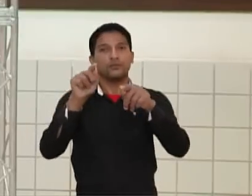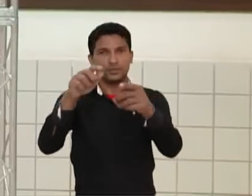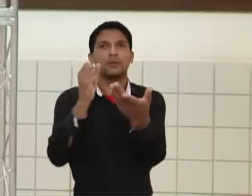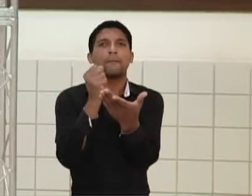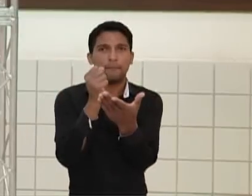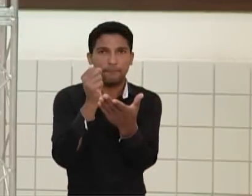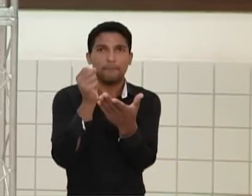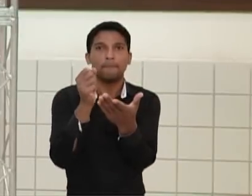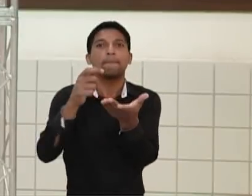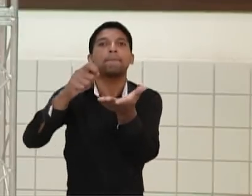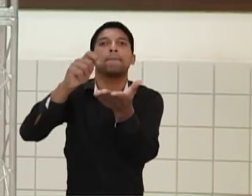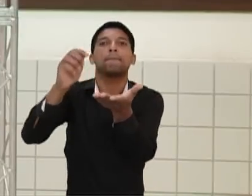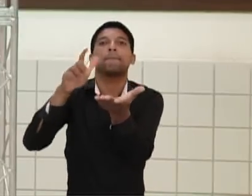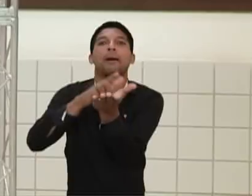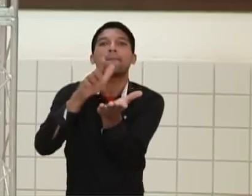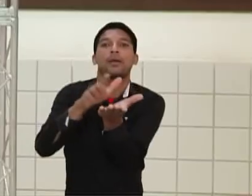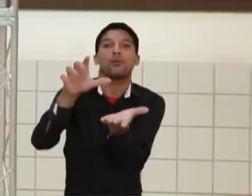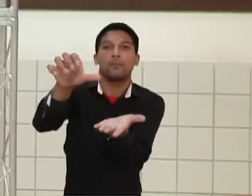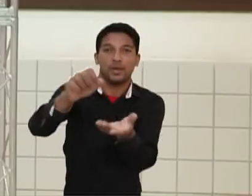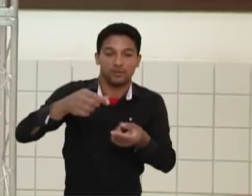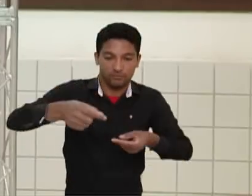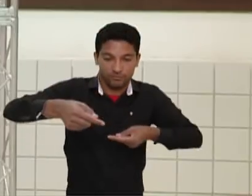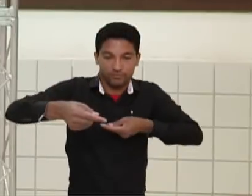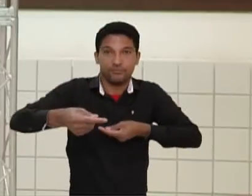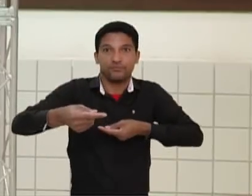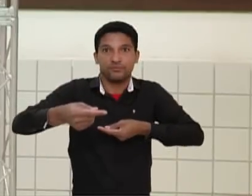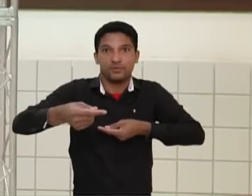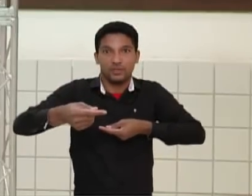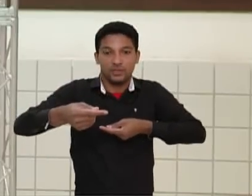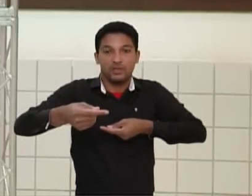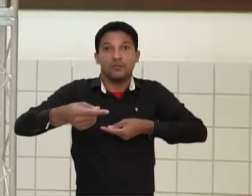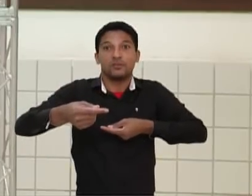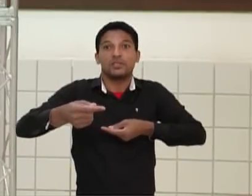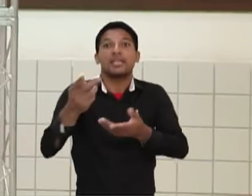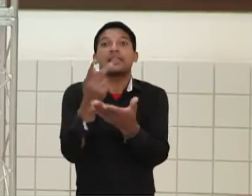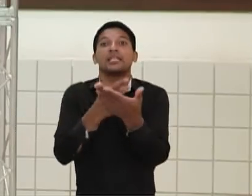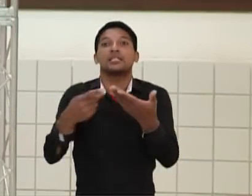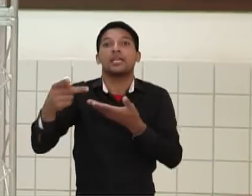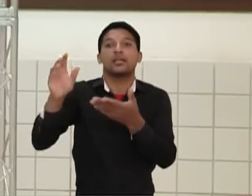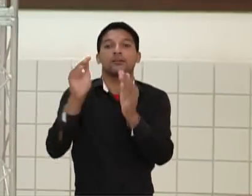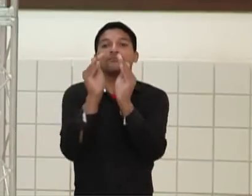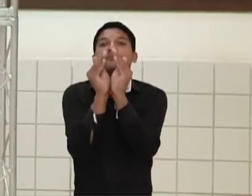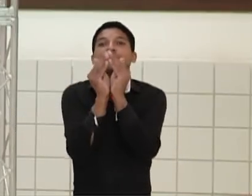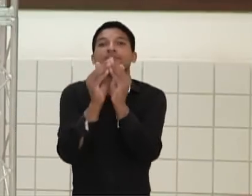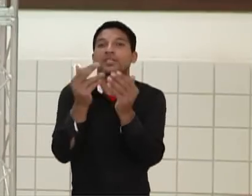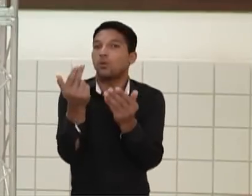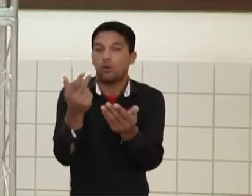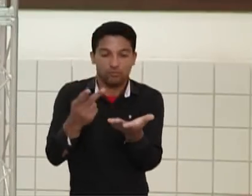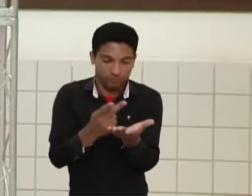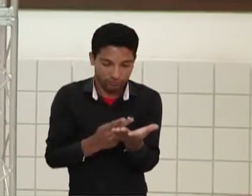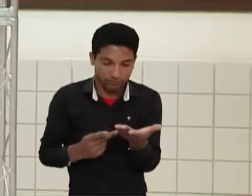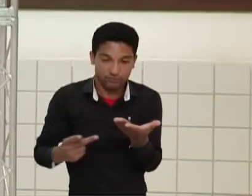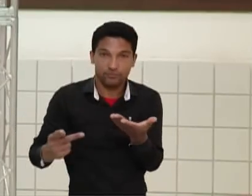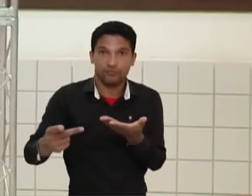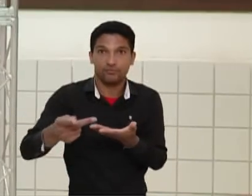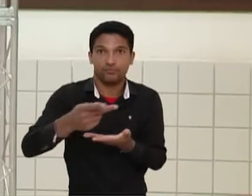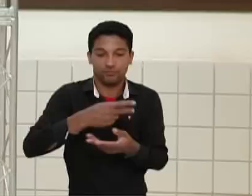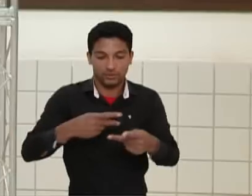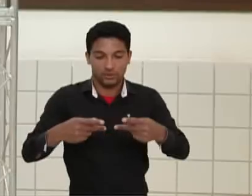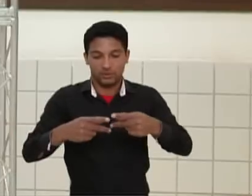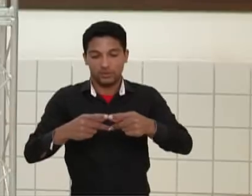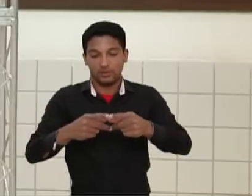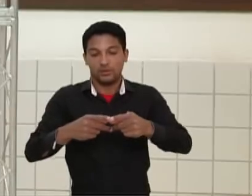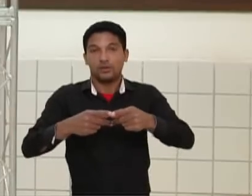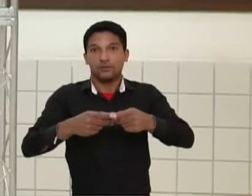losango certinho, tá? Cortar ele no meio, nas diagonais, né? E você vai perceber que os 4